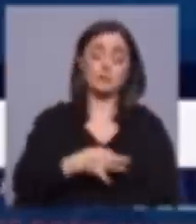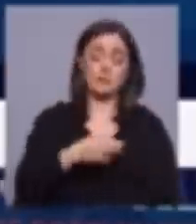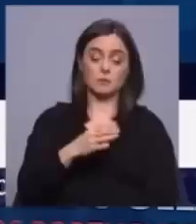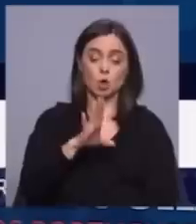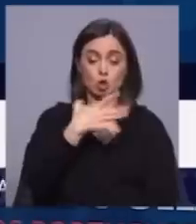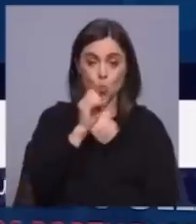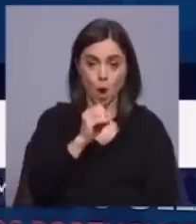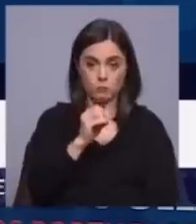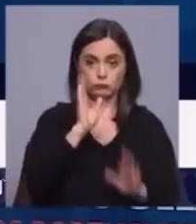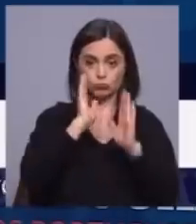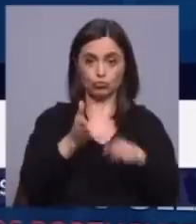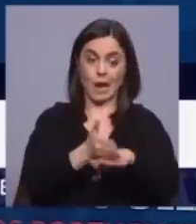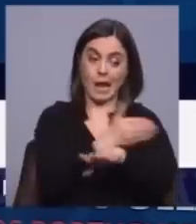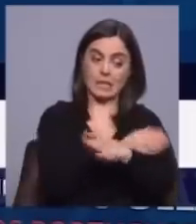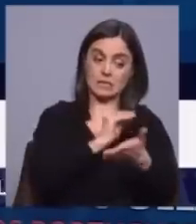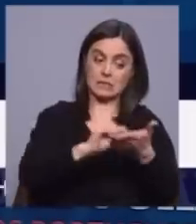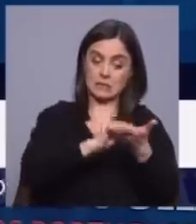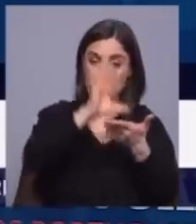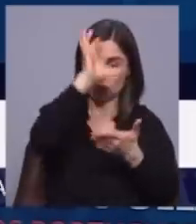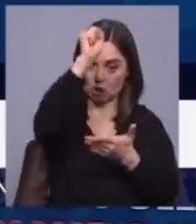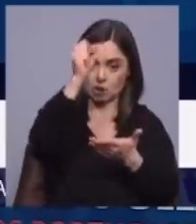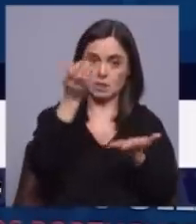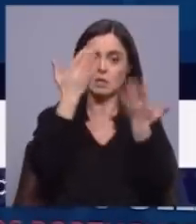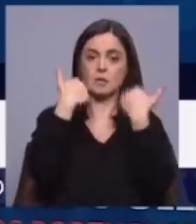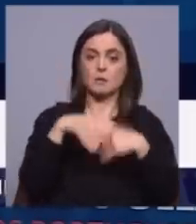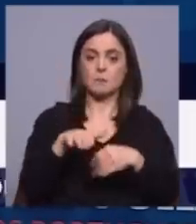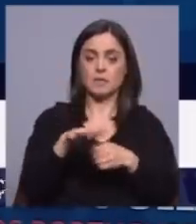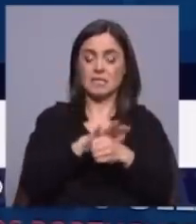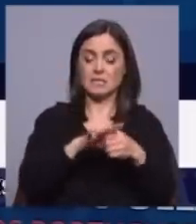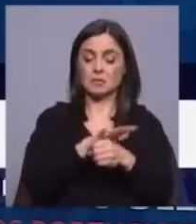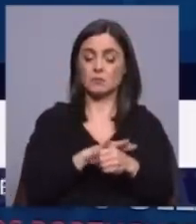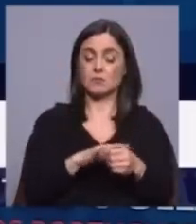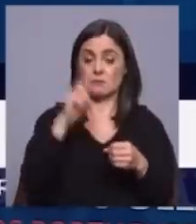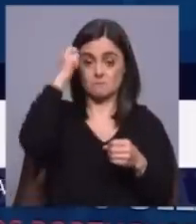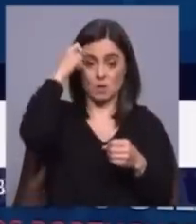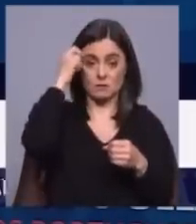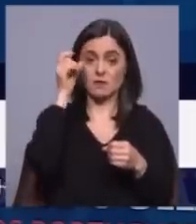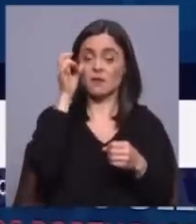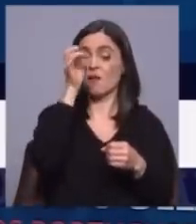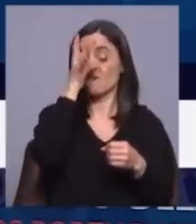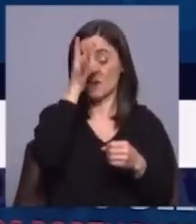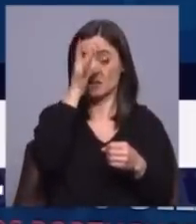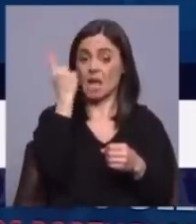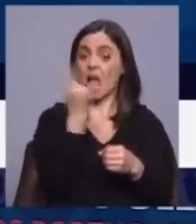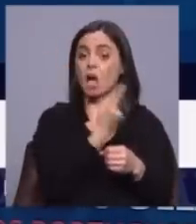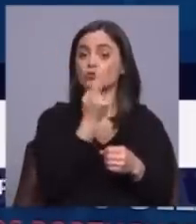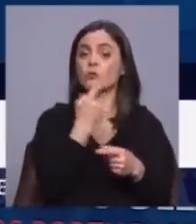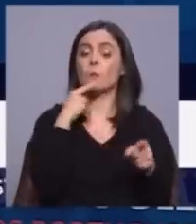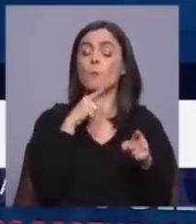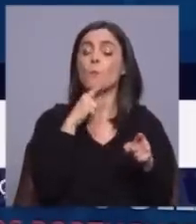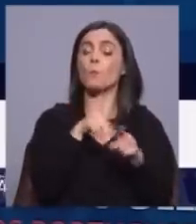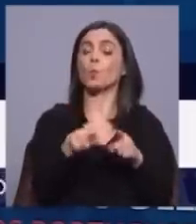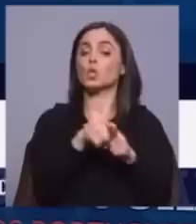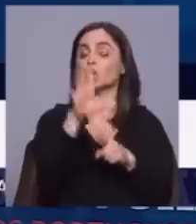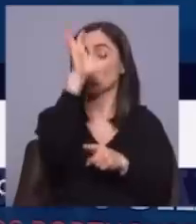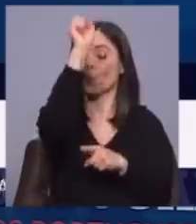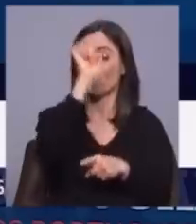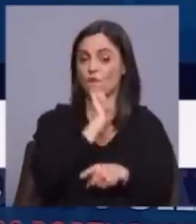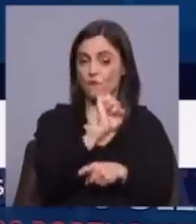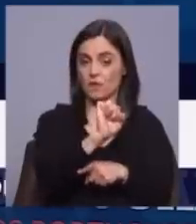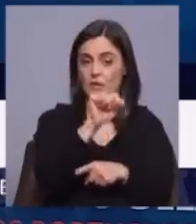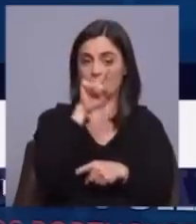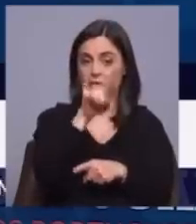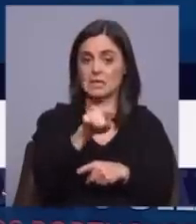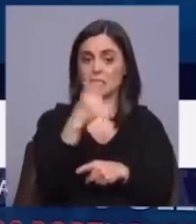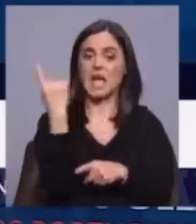Gamba era já secretário do Estado mas os casos que o envolvem vão fragilizar a autoridade política do governo e foi essa